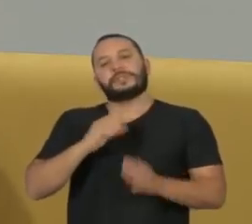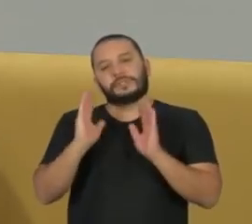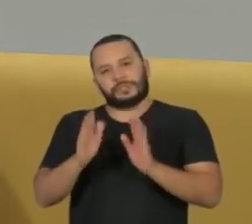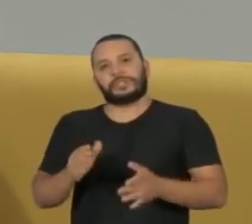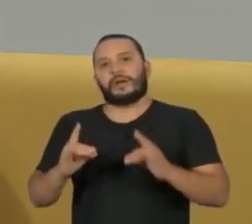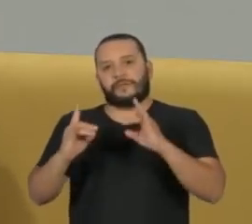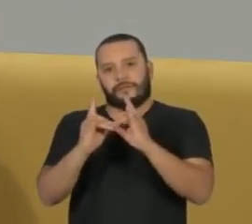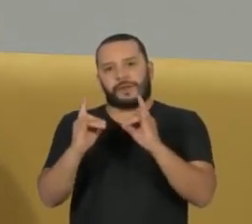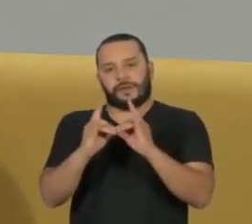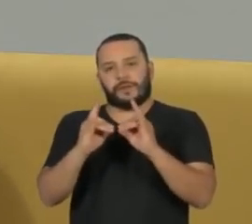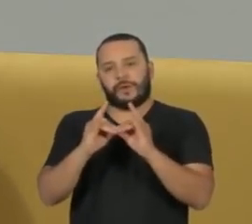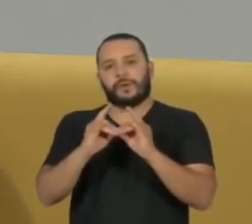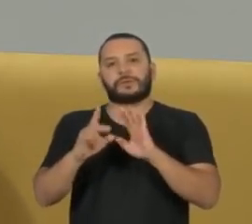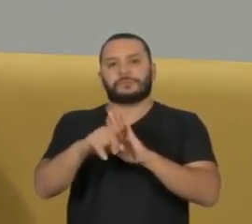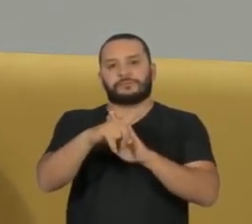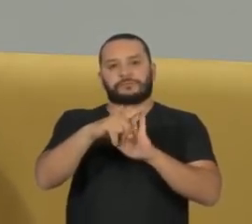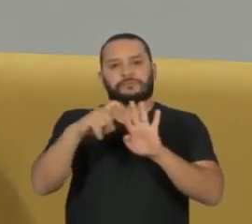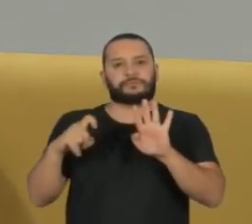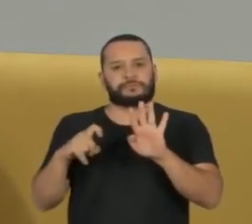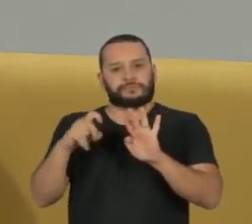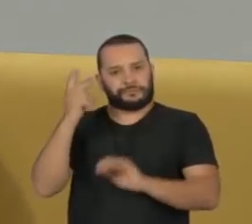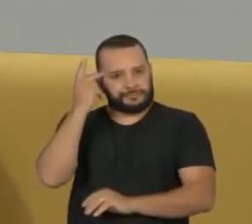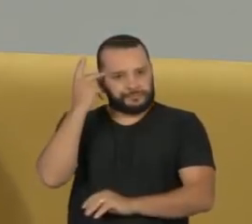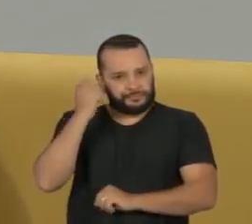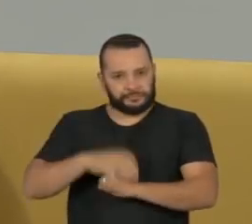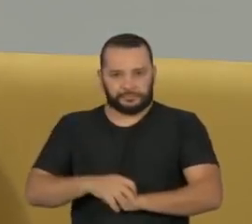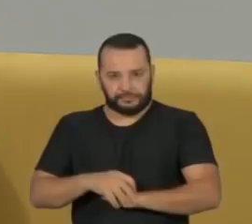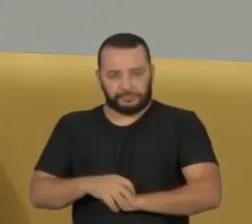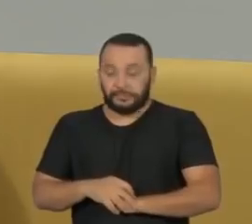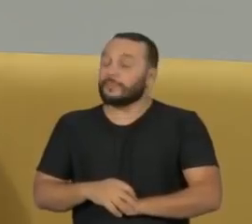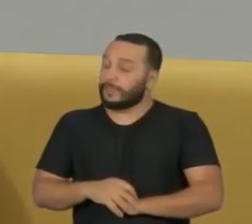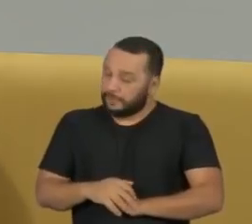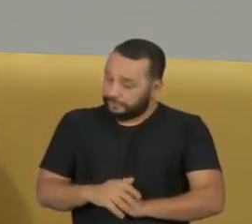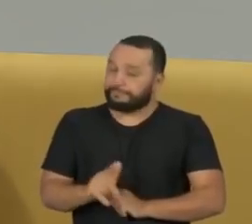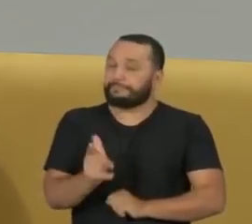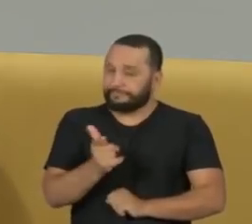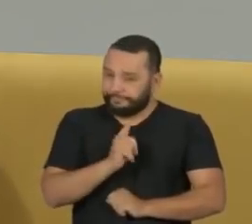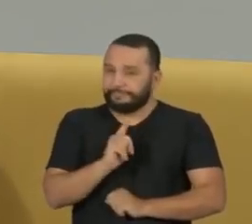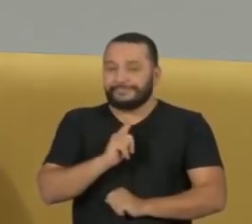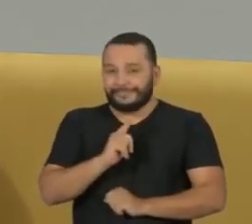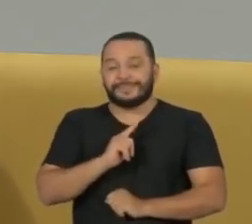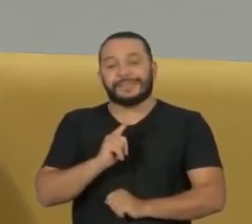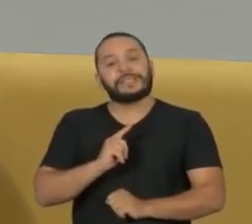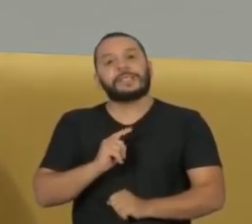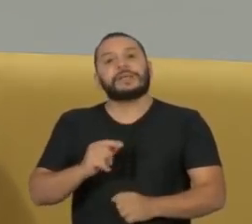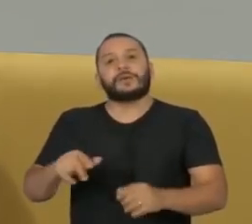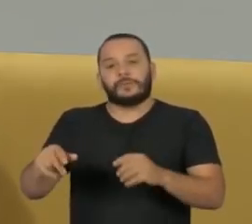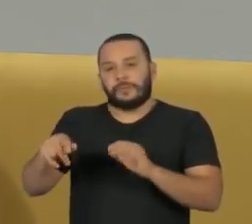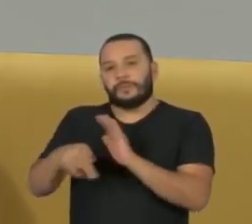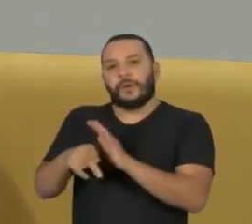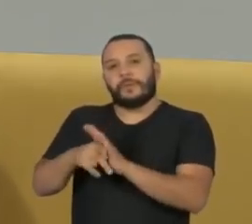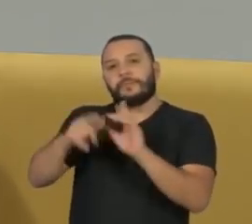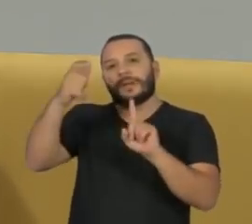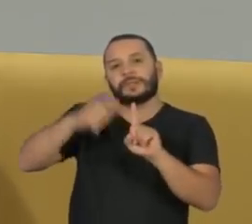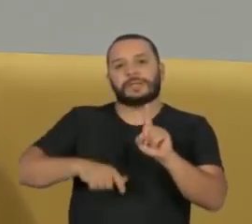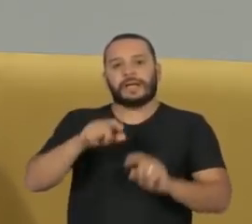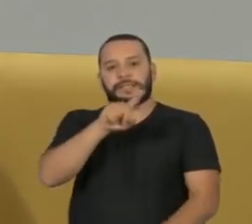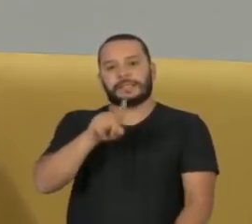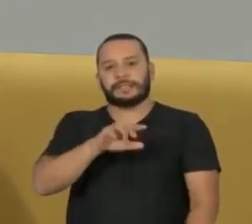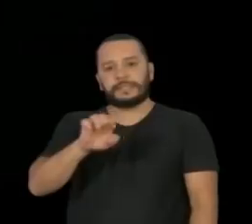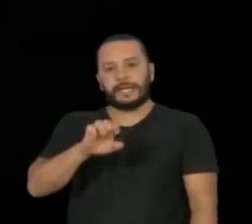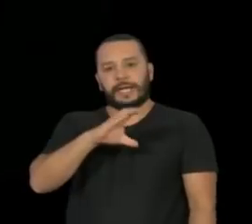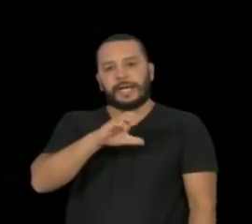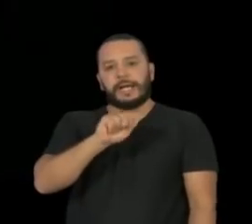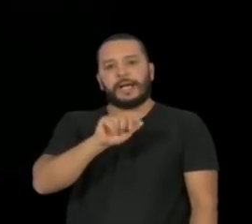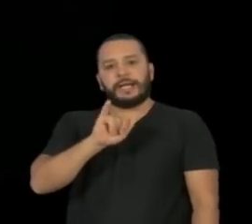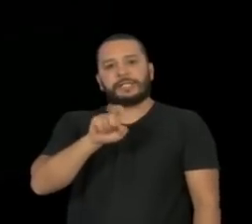em São Paulo. O homem que se confundiu com seu maior personagem, o Zé do Caixão, morreu ontem, aos 83